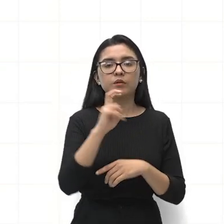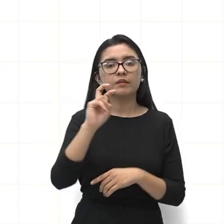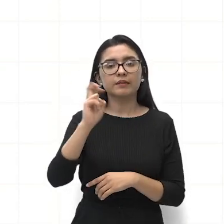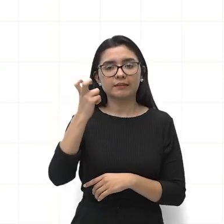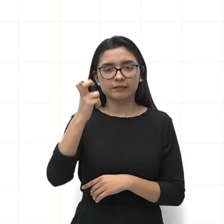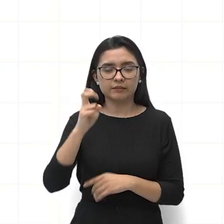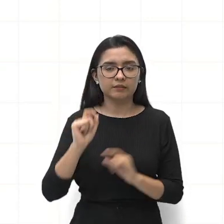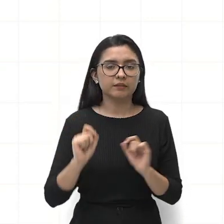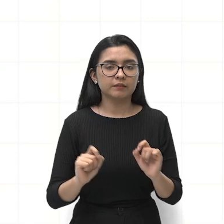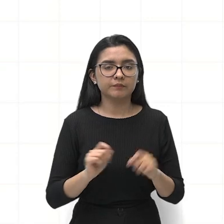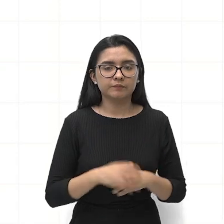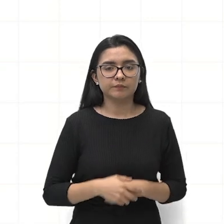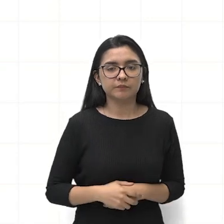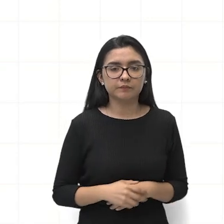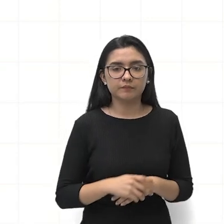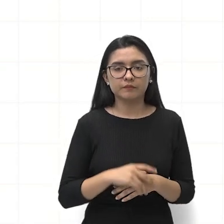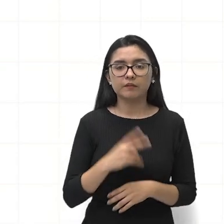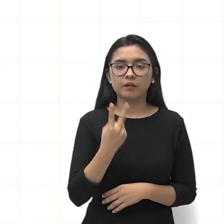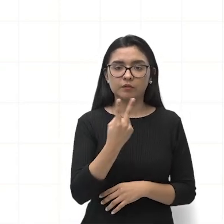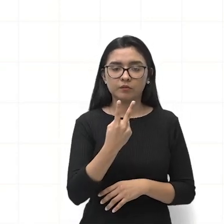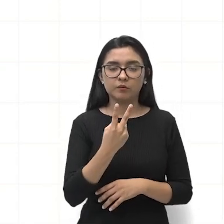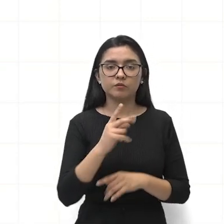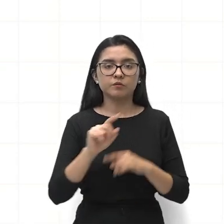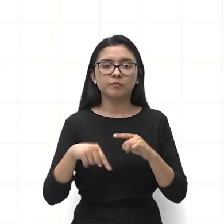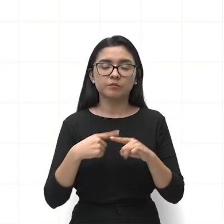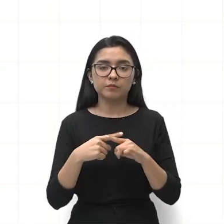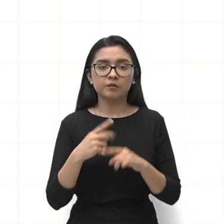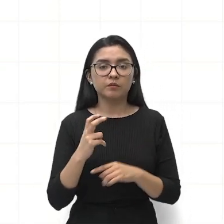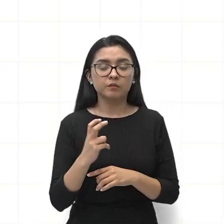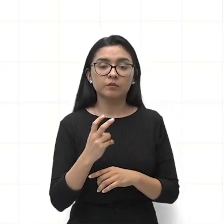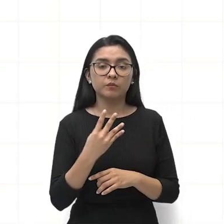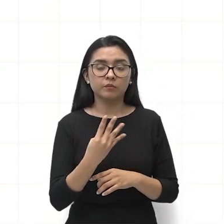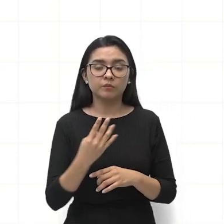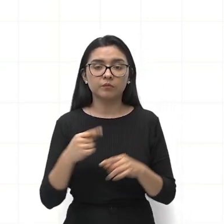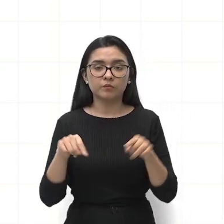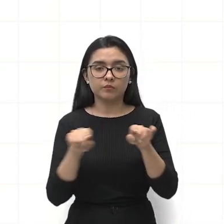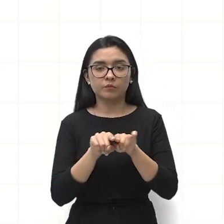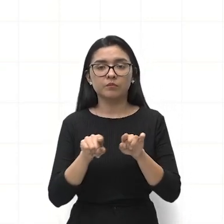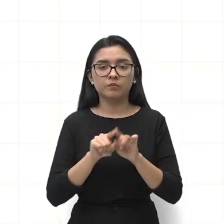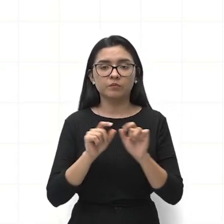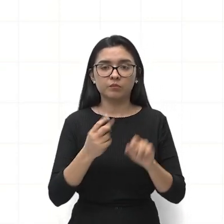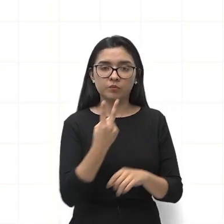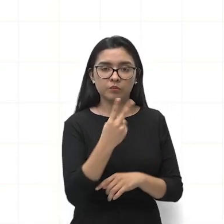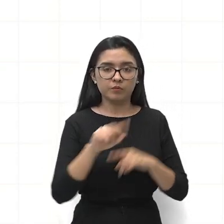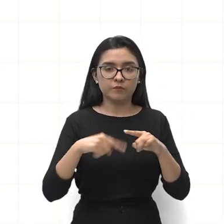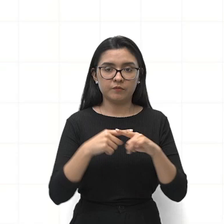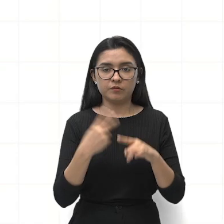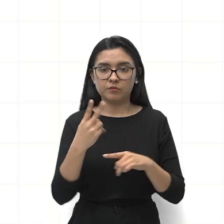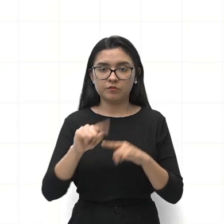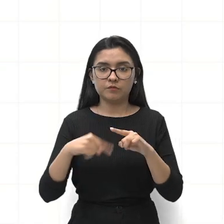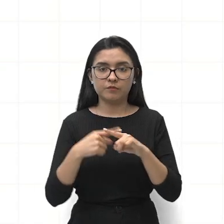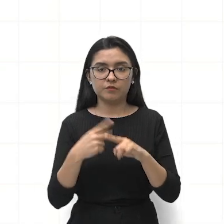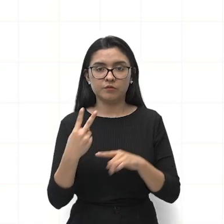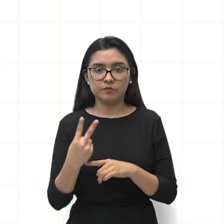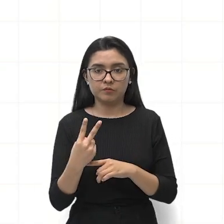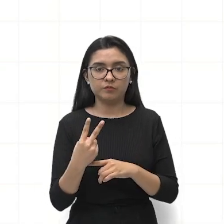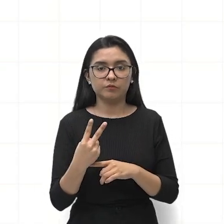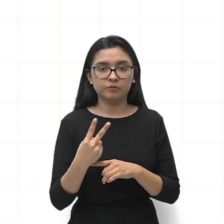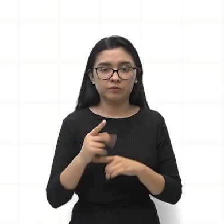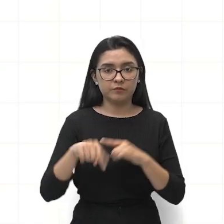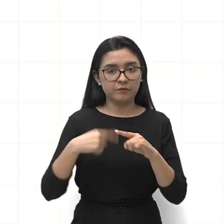à quinta? É 2 que multiplica 2, que dá 4, né? Olha só. 2 vezes 2 vezes